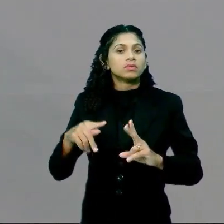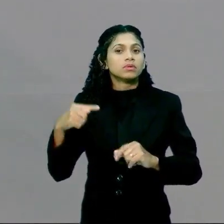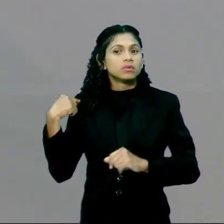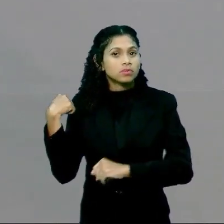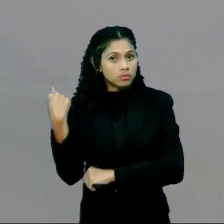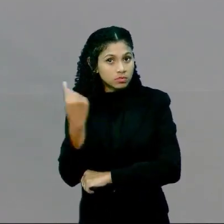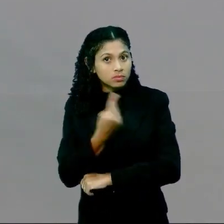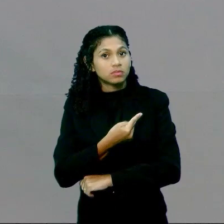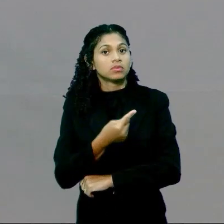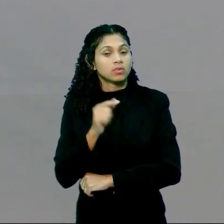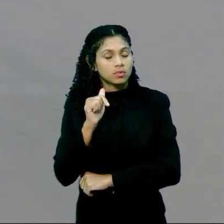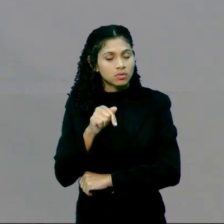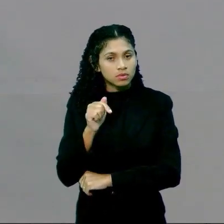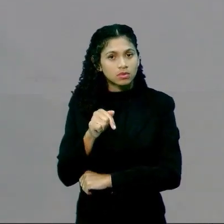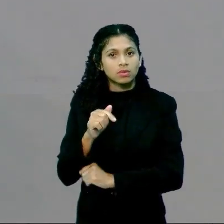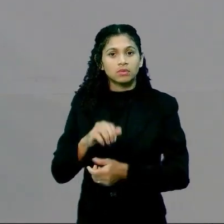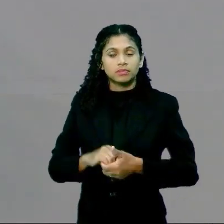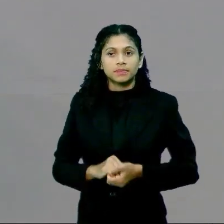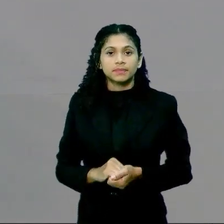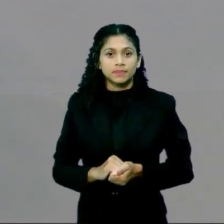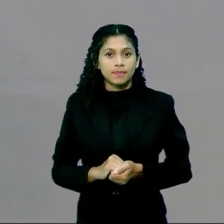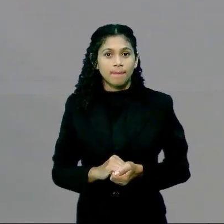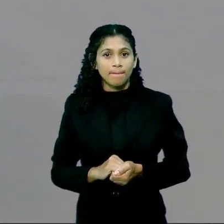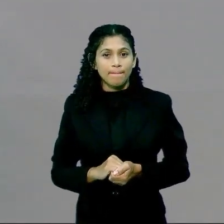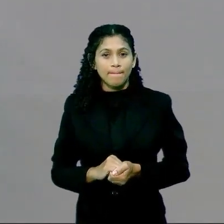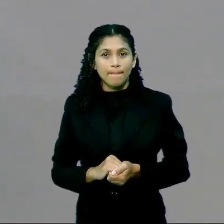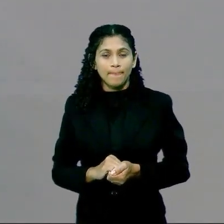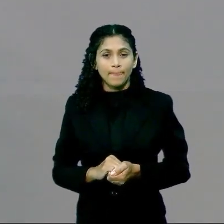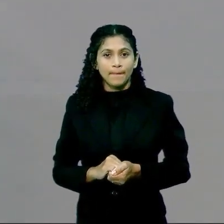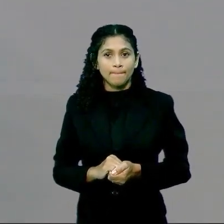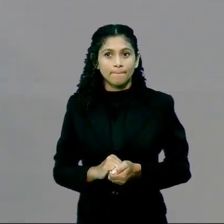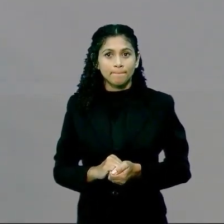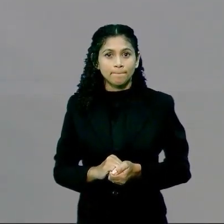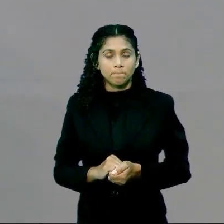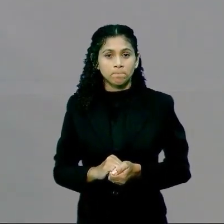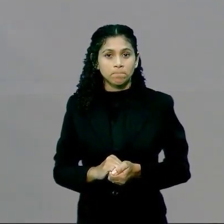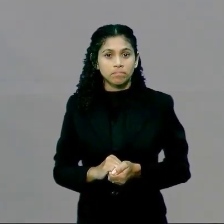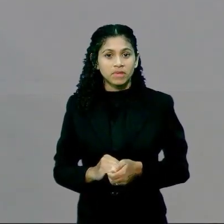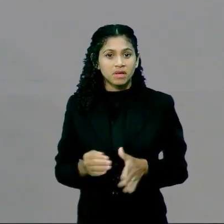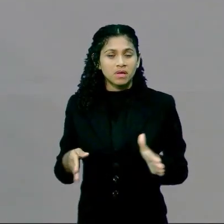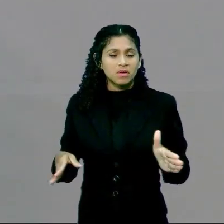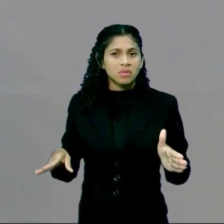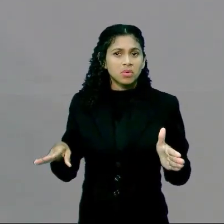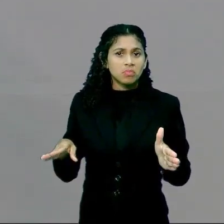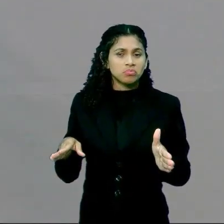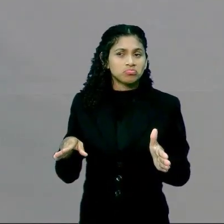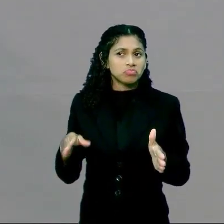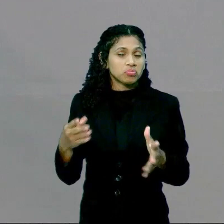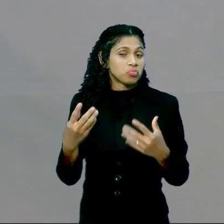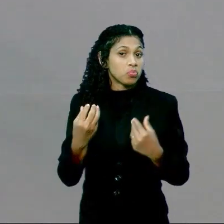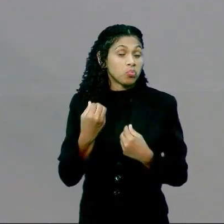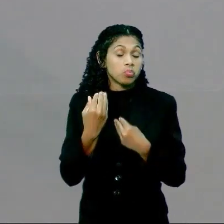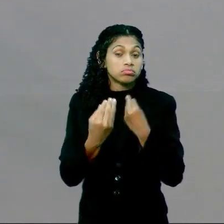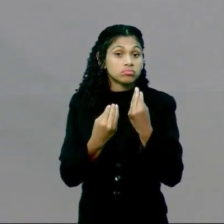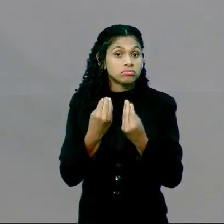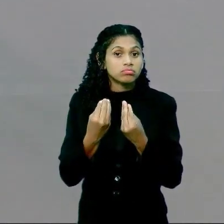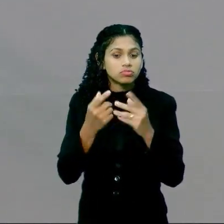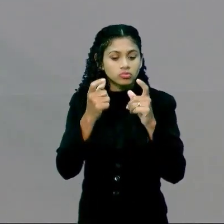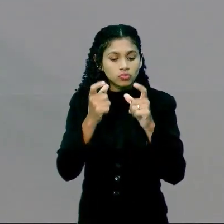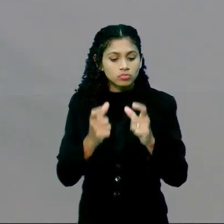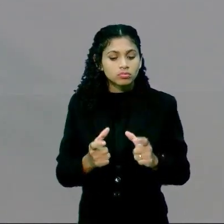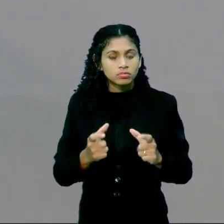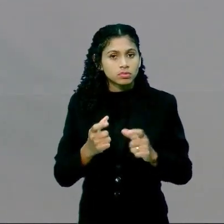né? A versão que vem, né, ela vem próxima até ali a Venezuela. Eu nunca tive na Venezuela, então é onde